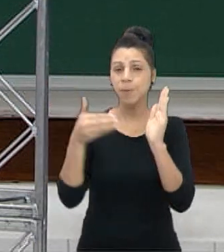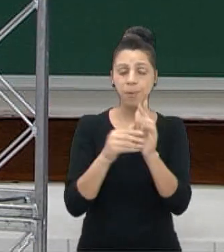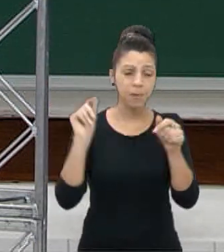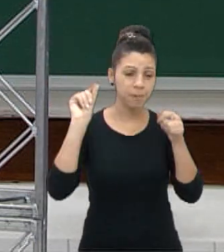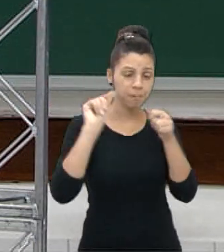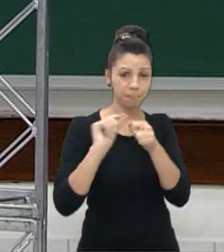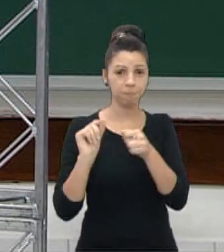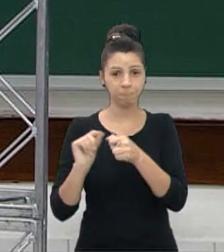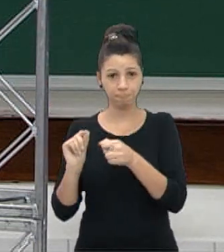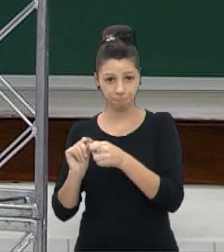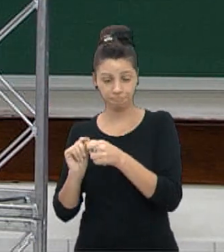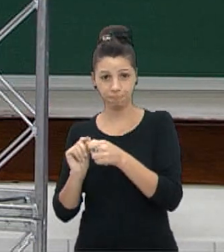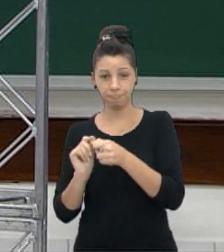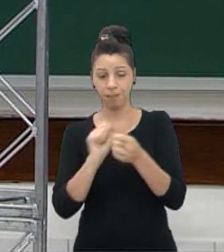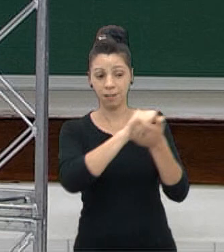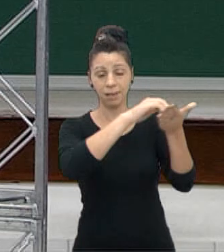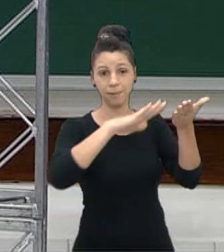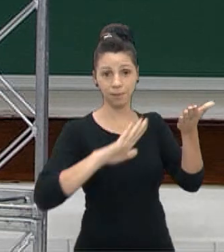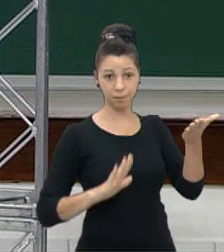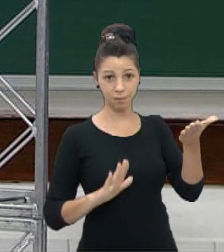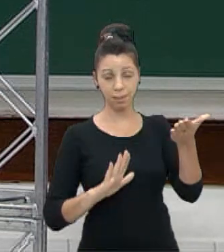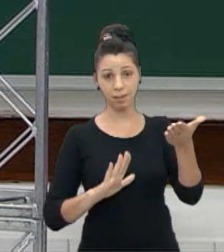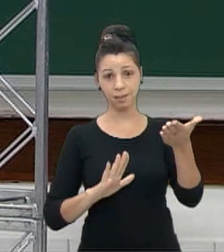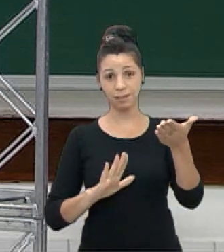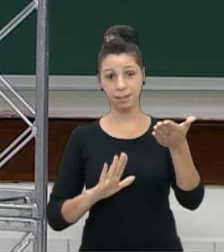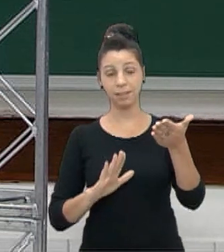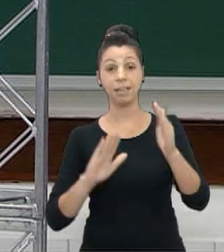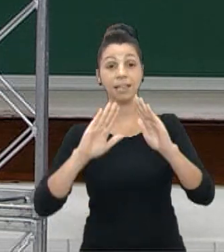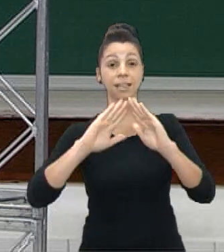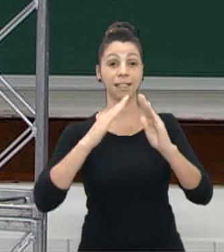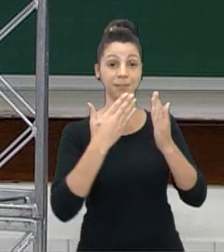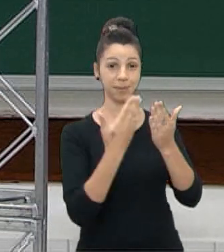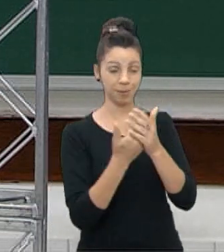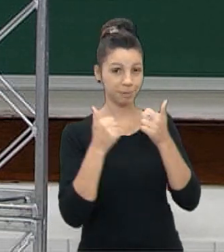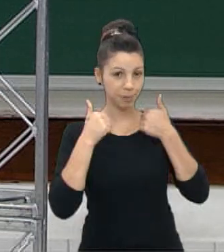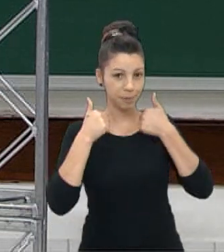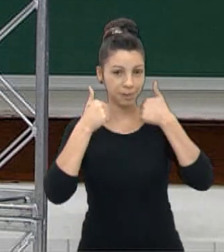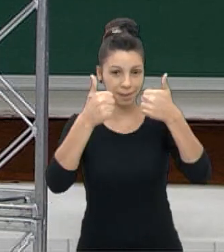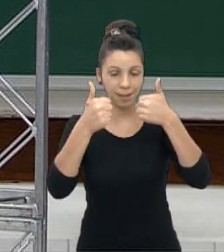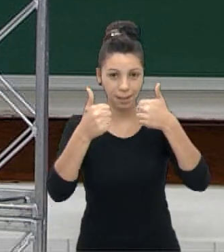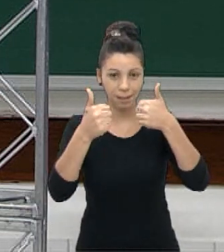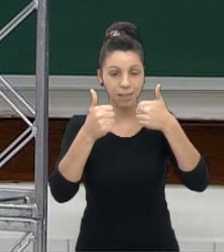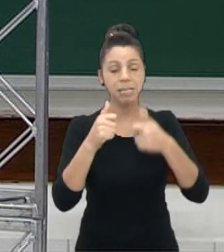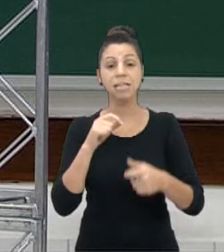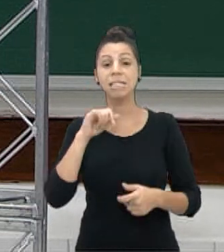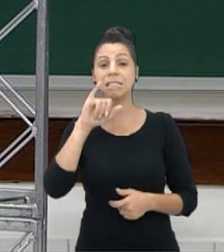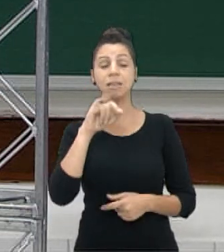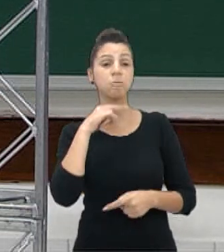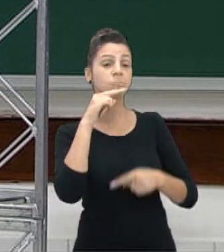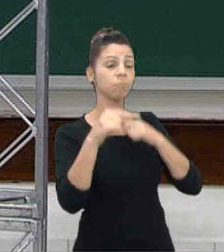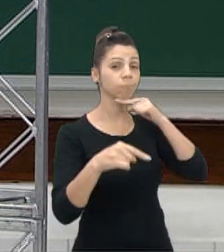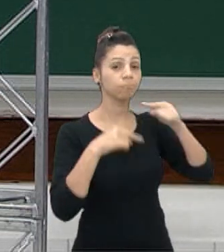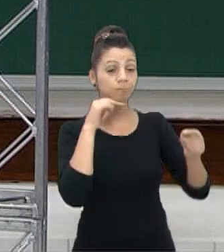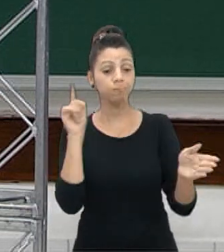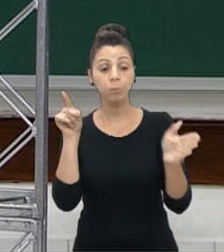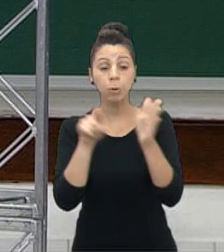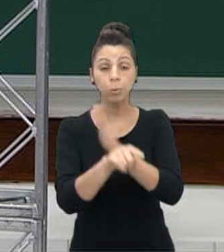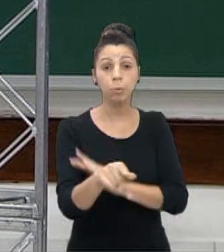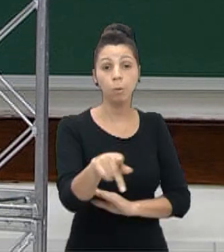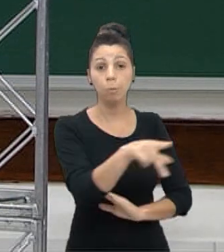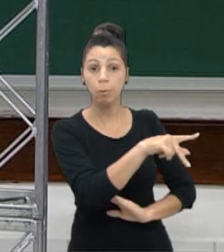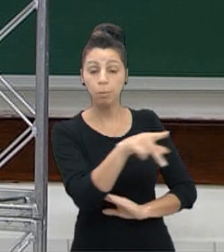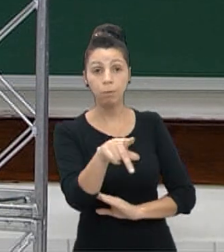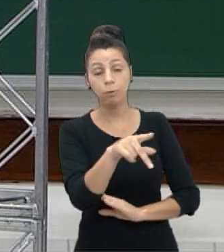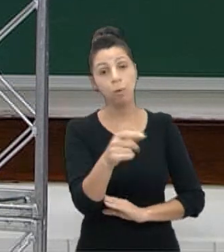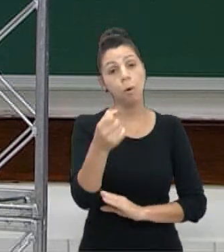com as suas demandas escolares, com as suas atividades, tá certo? E qualquer dúvida, pergunte para o seu professor ou